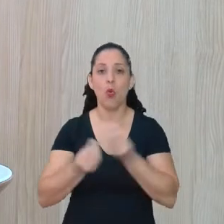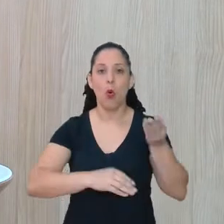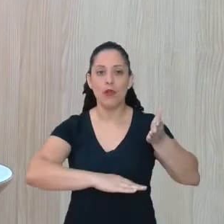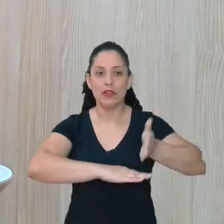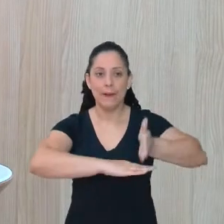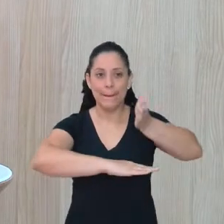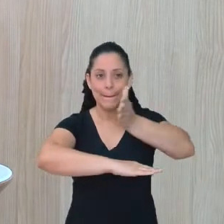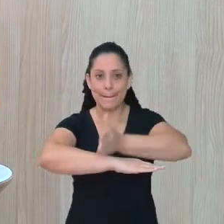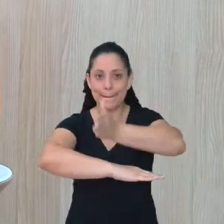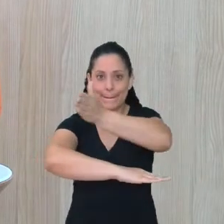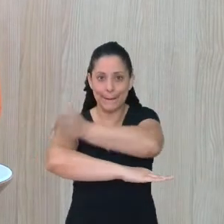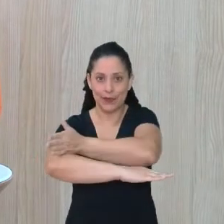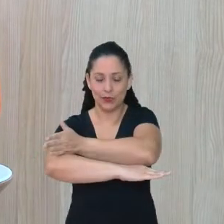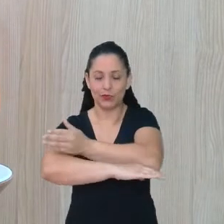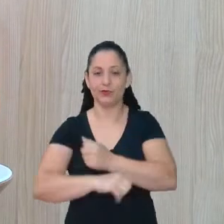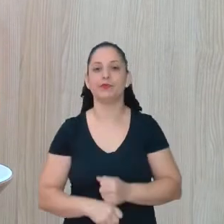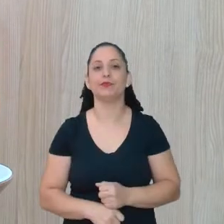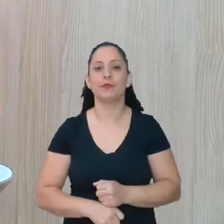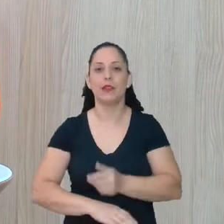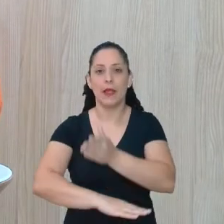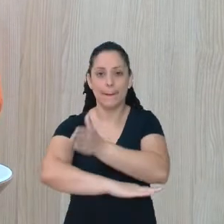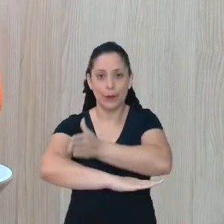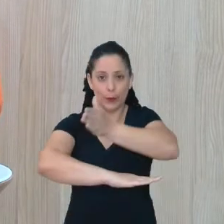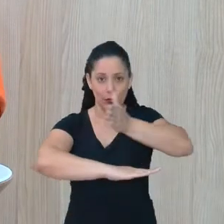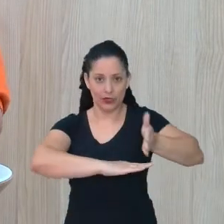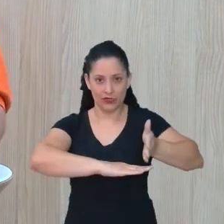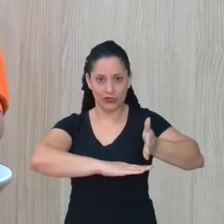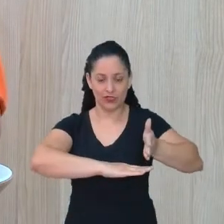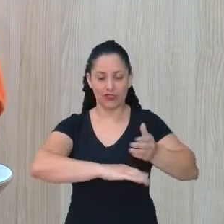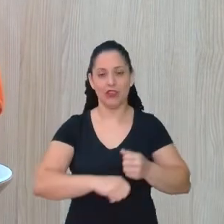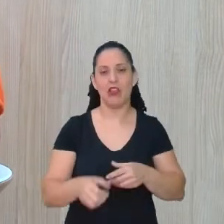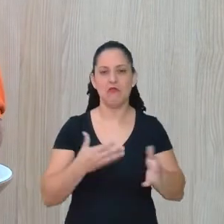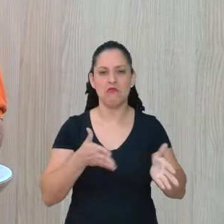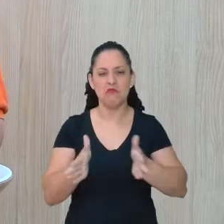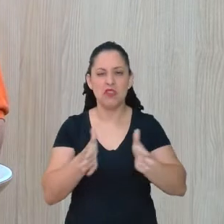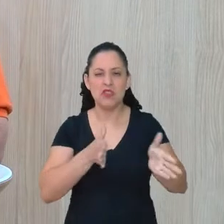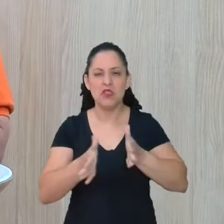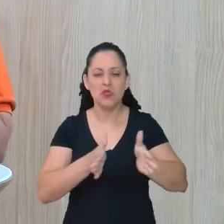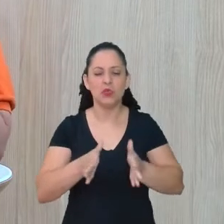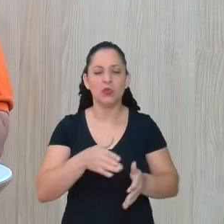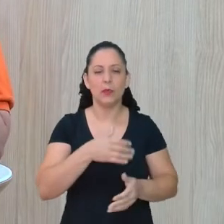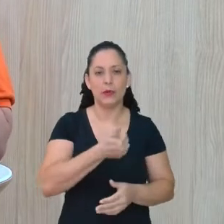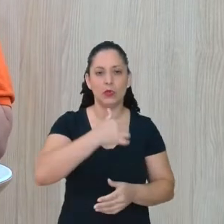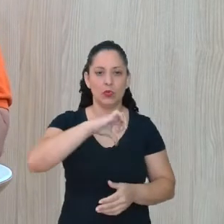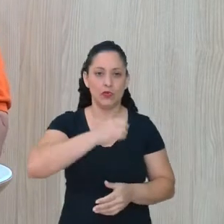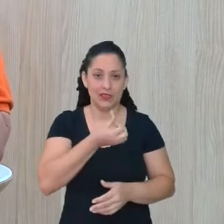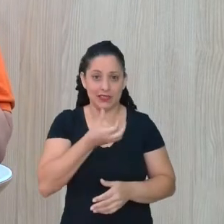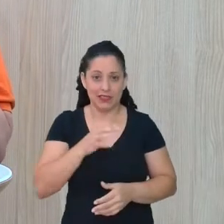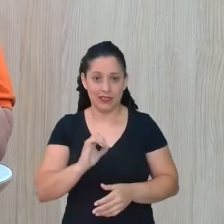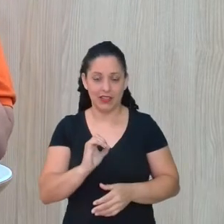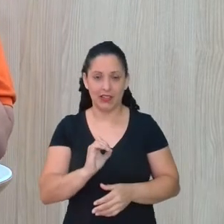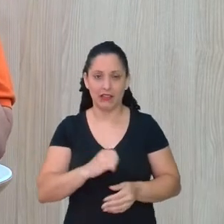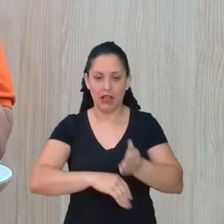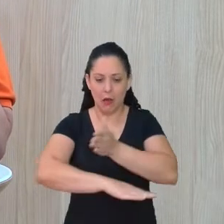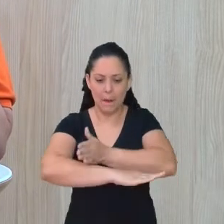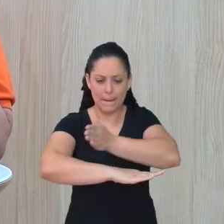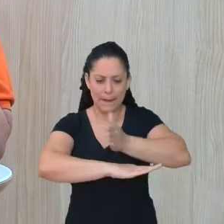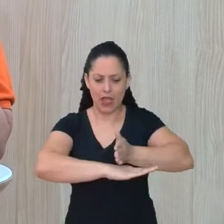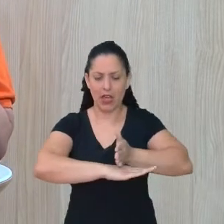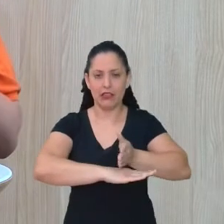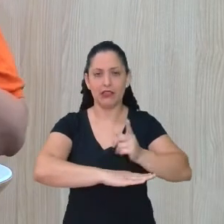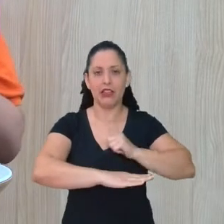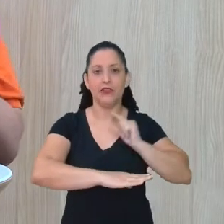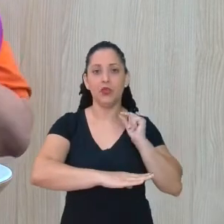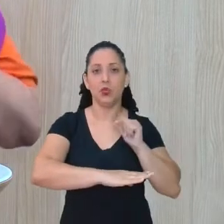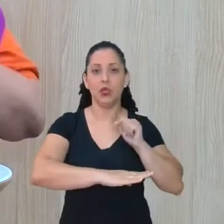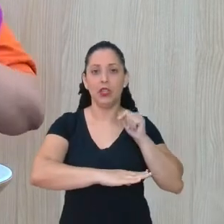pós-contemporaneidade, eu diria, porque a pós-modernidade, né, meados de 60, né, ela teve o quê na dramaturgia?